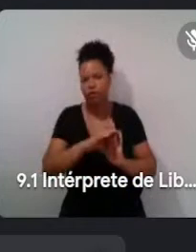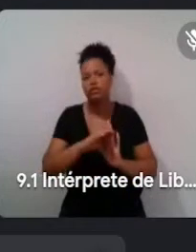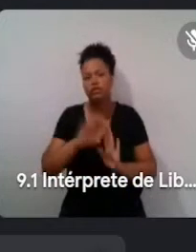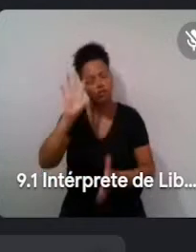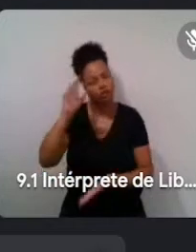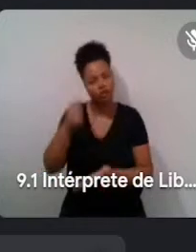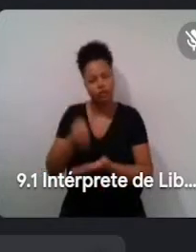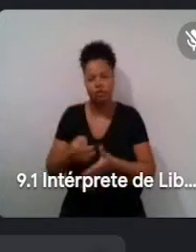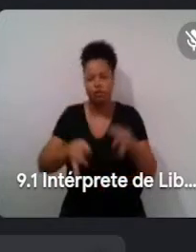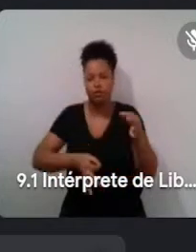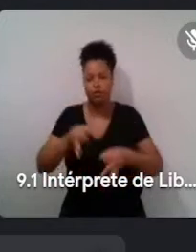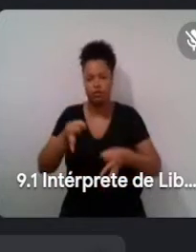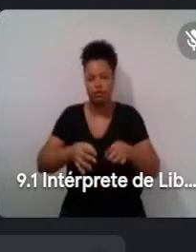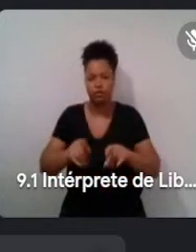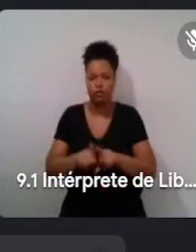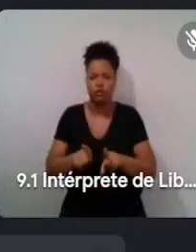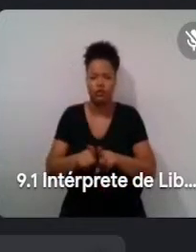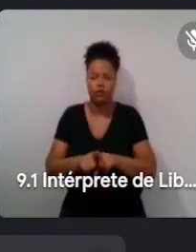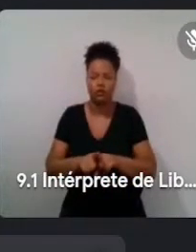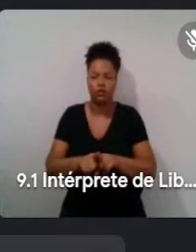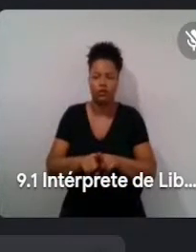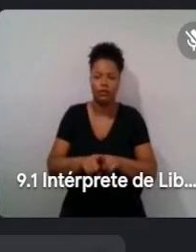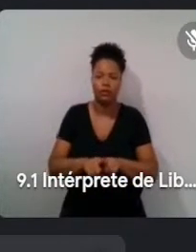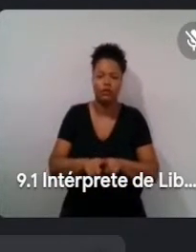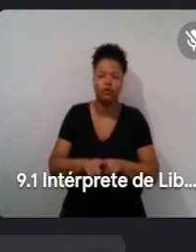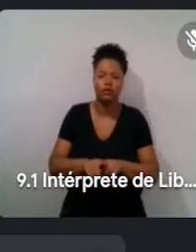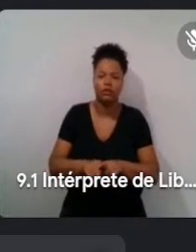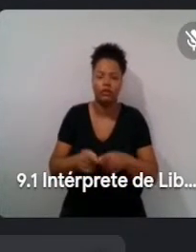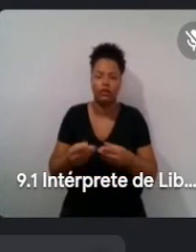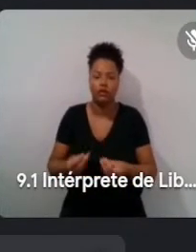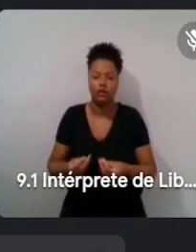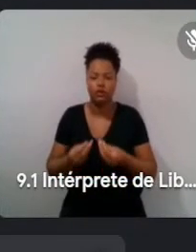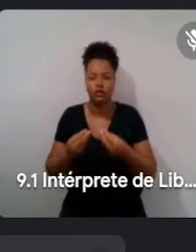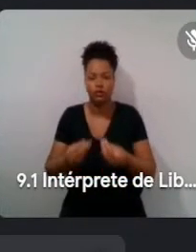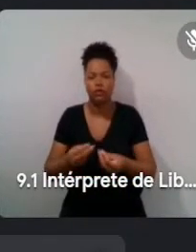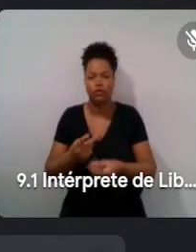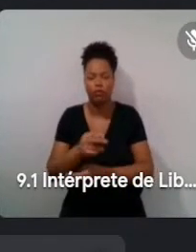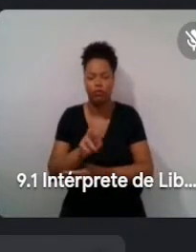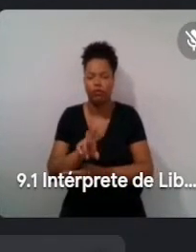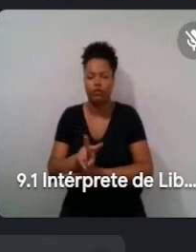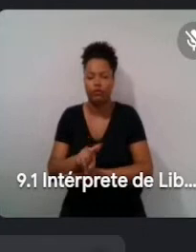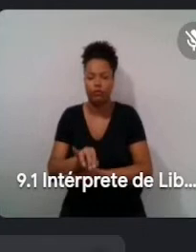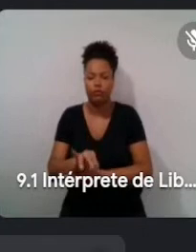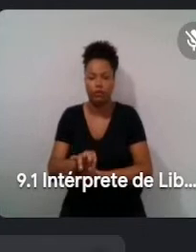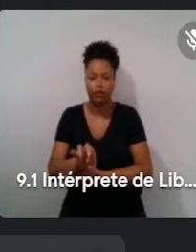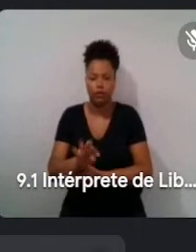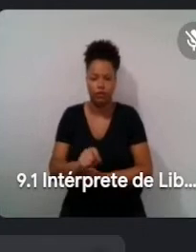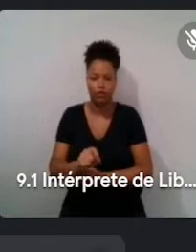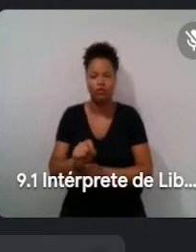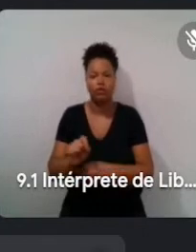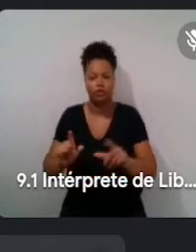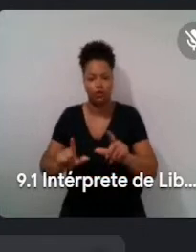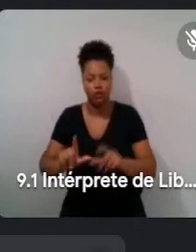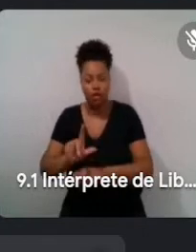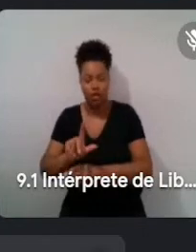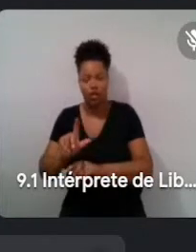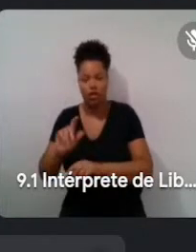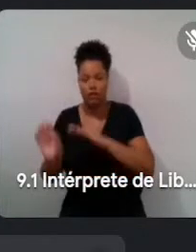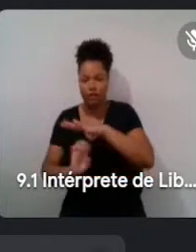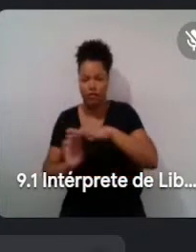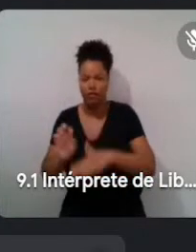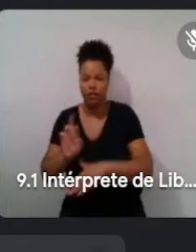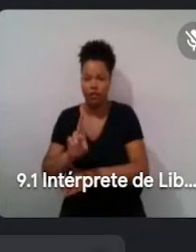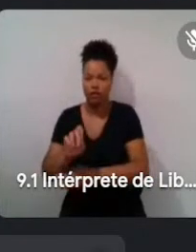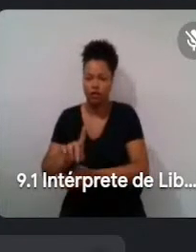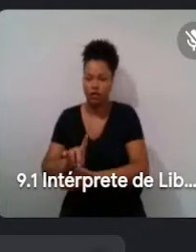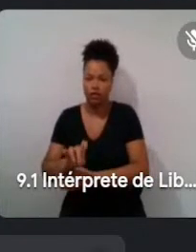judicial. E dou provimento ao recurso de Rede TV Tocantins, também para o mesmo efeito de afastar, embora